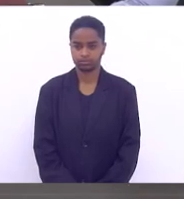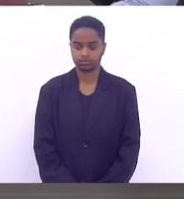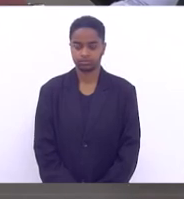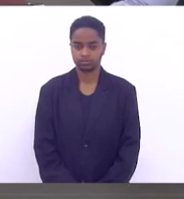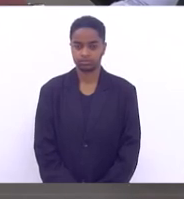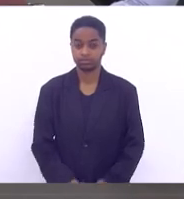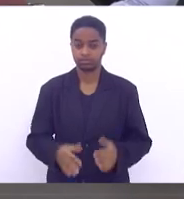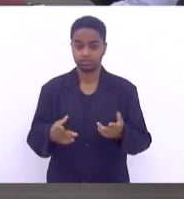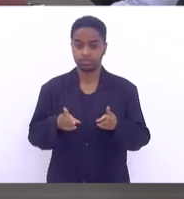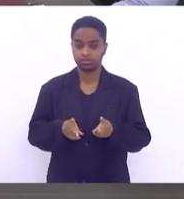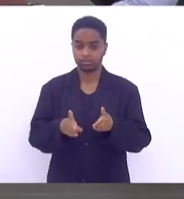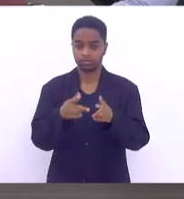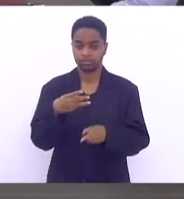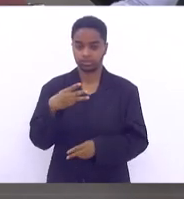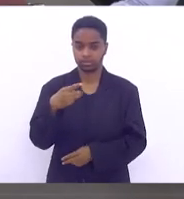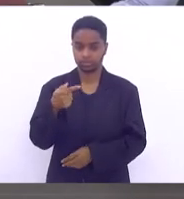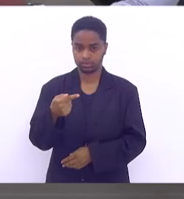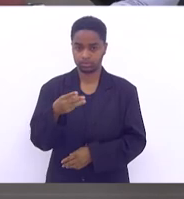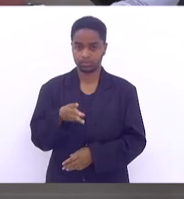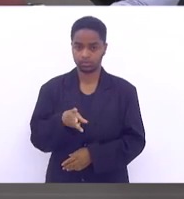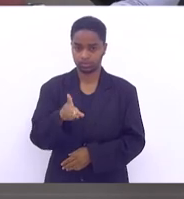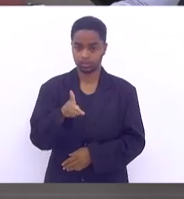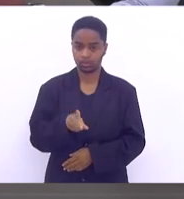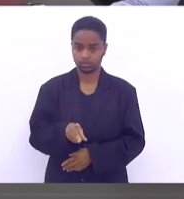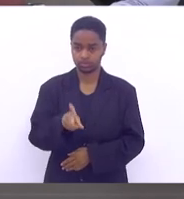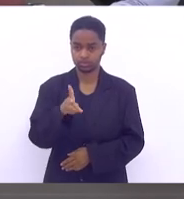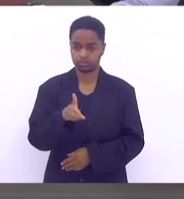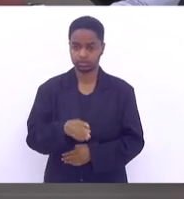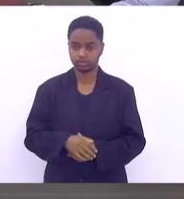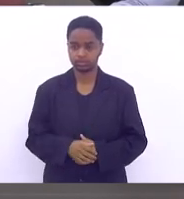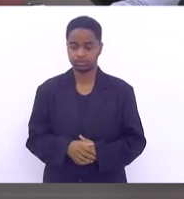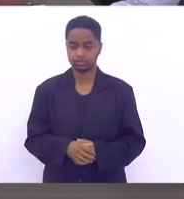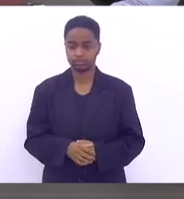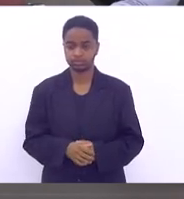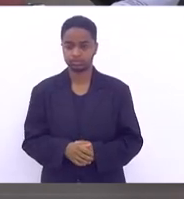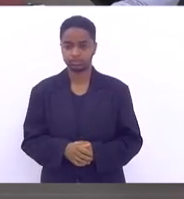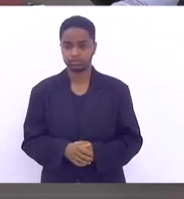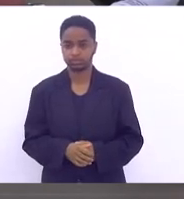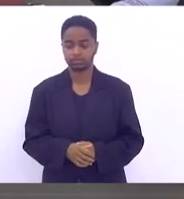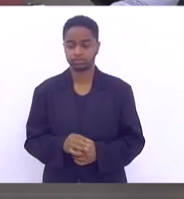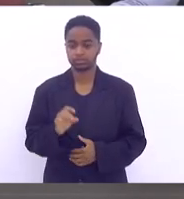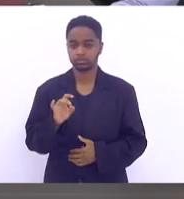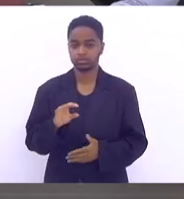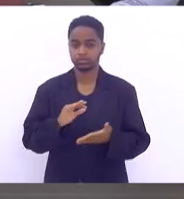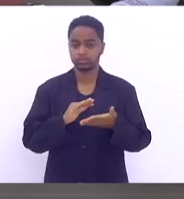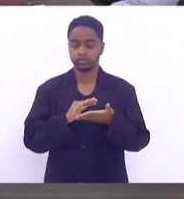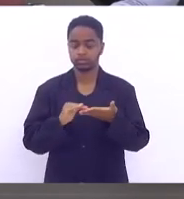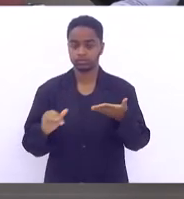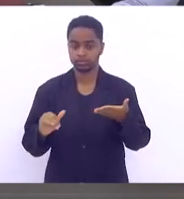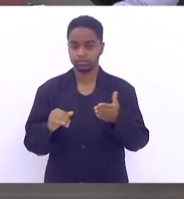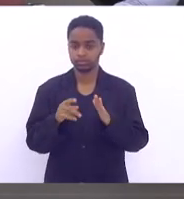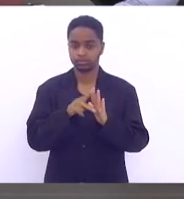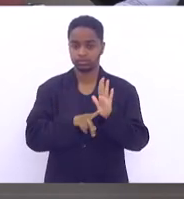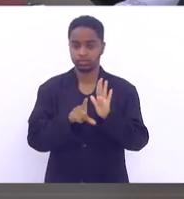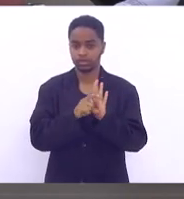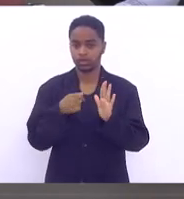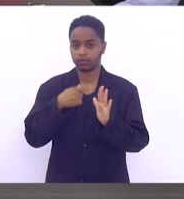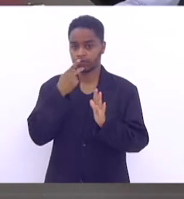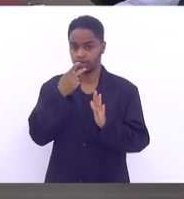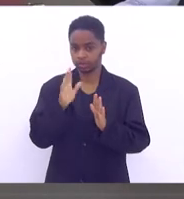Então vamos manter o 37. Vamos manter o 37. Então, só retirados os projetos que eu já